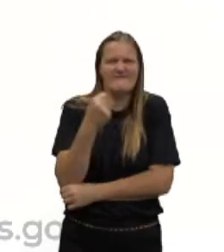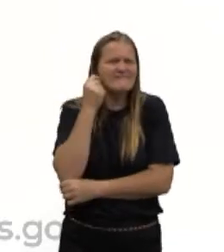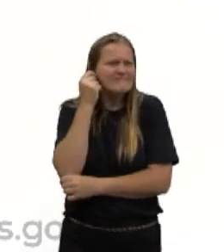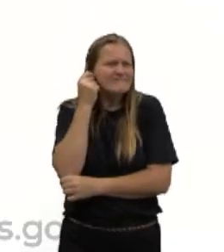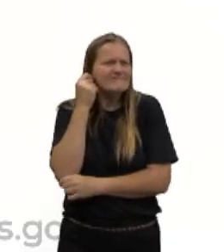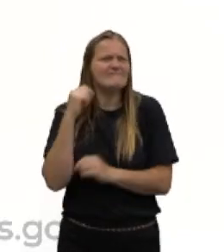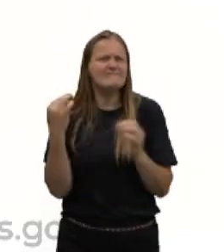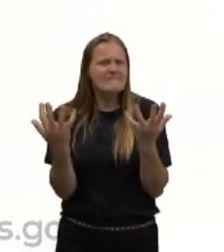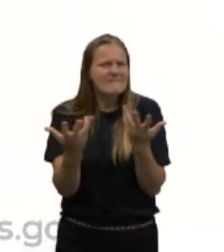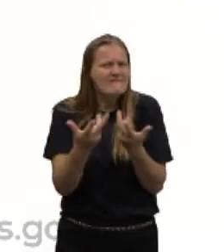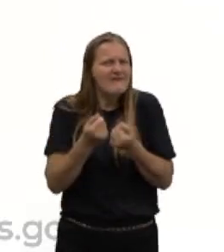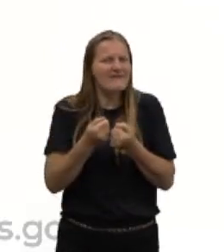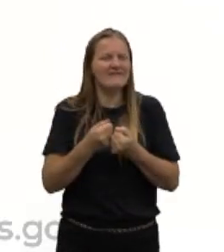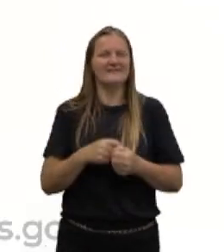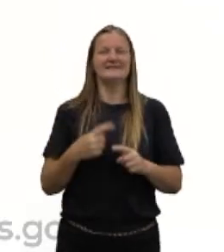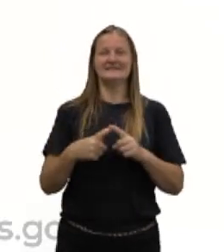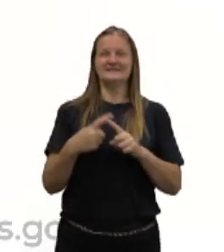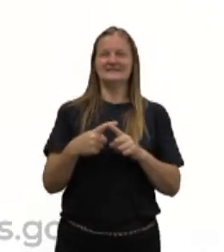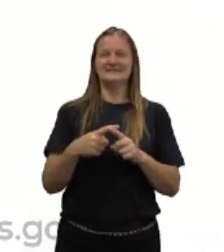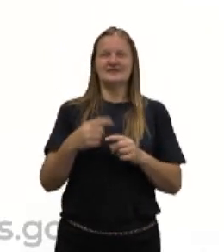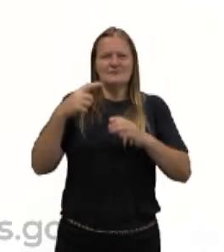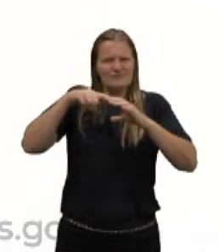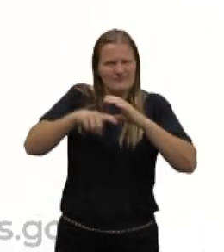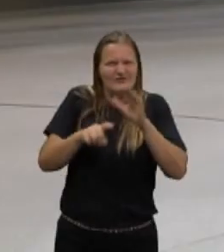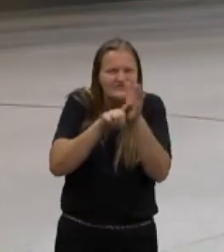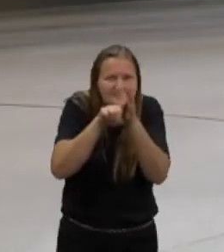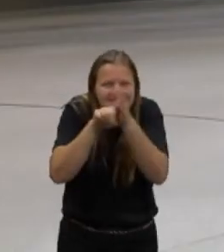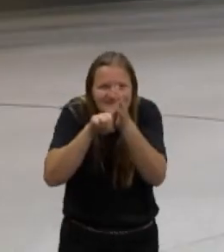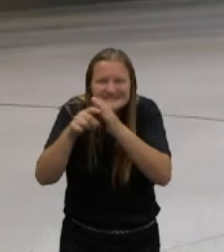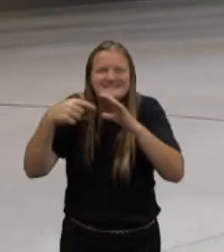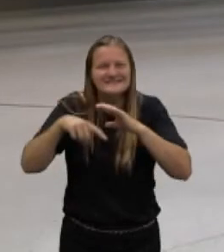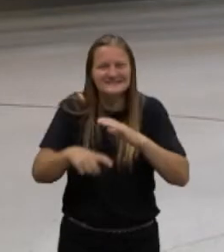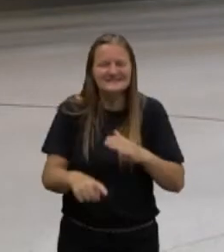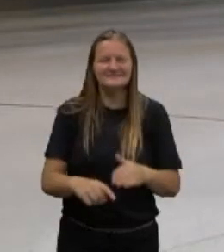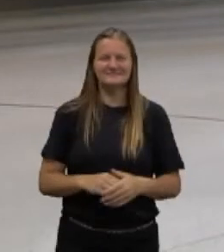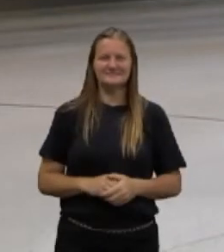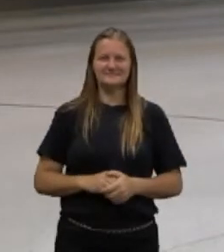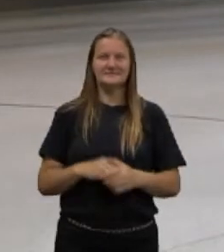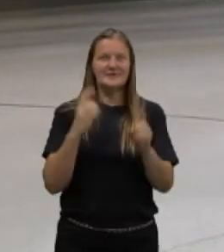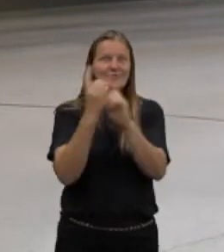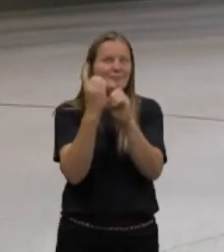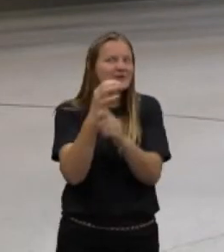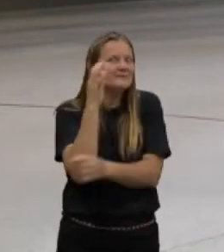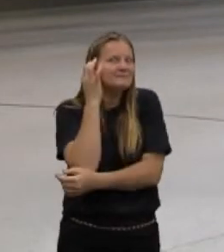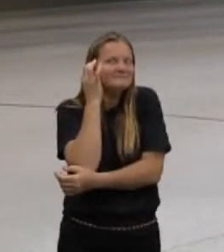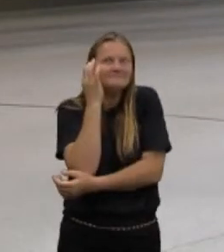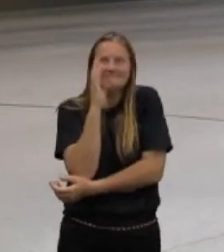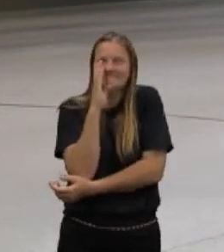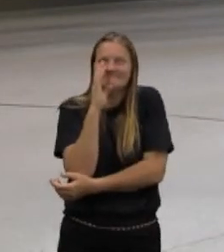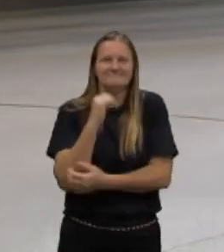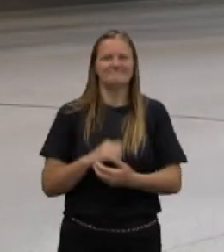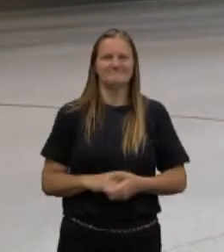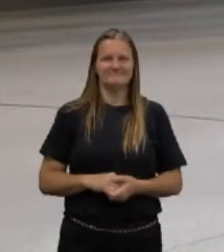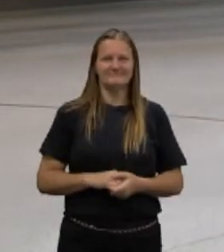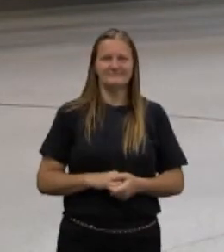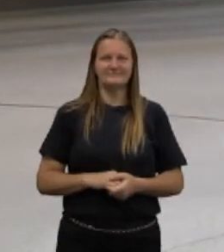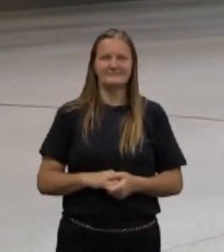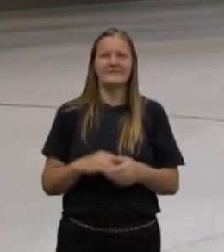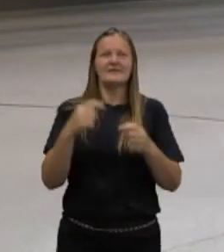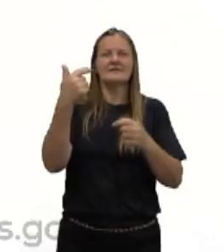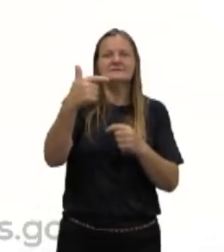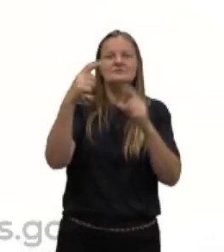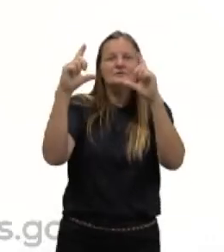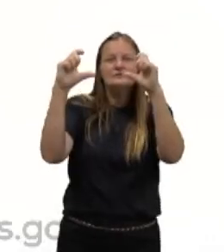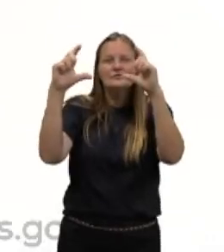Laban, ver vídeos, enfim, se aprofundar, vai encontrar coisas magníficas. A